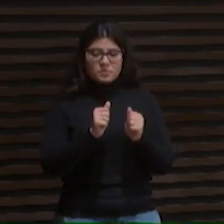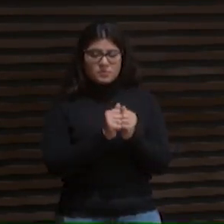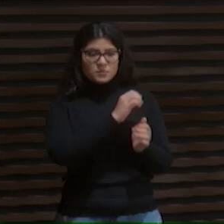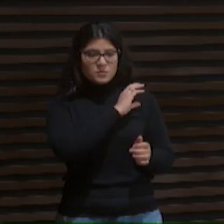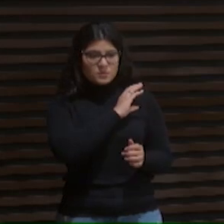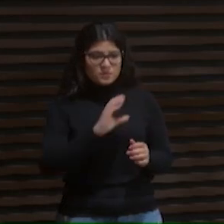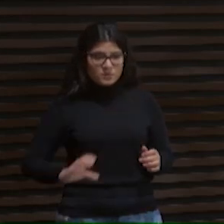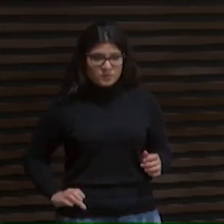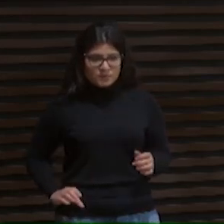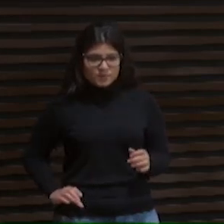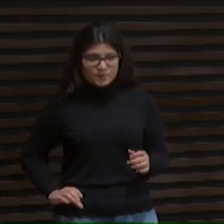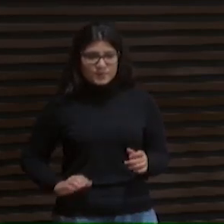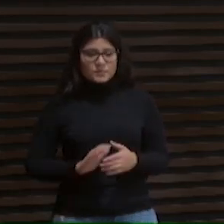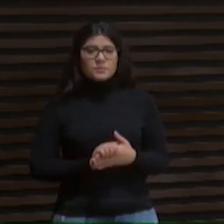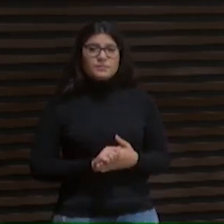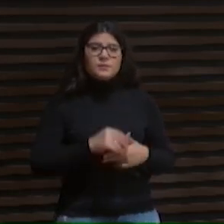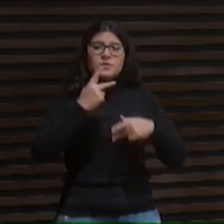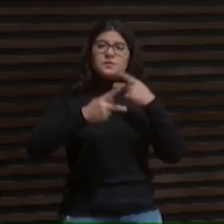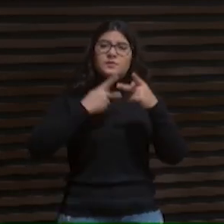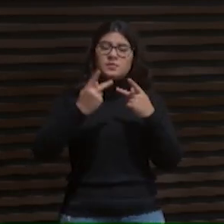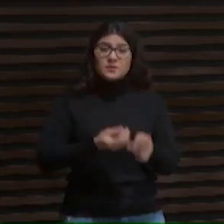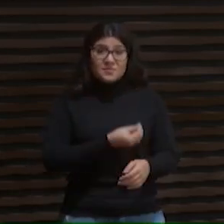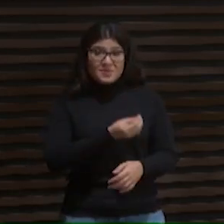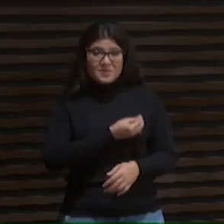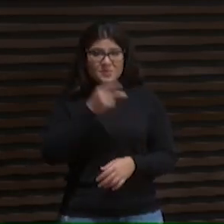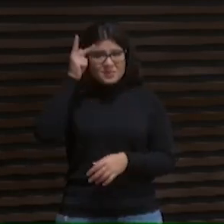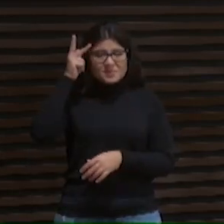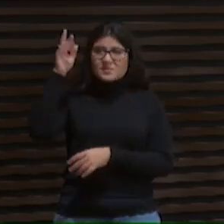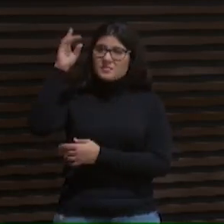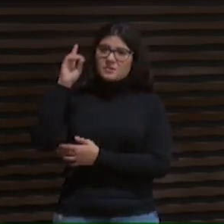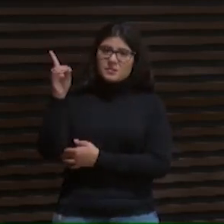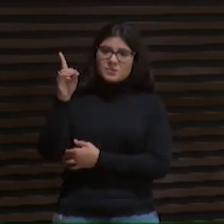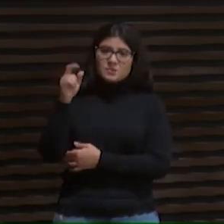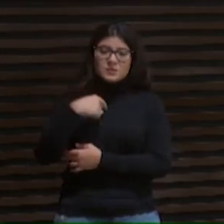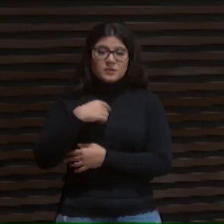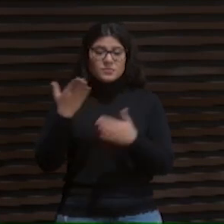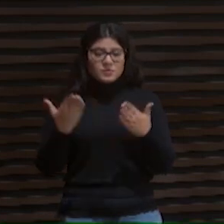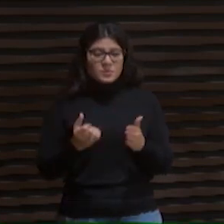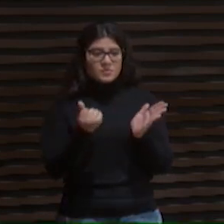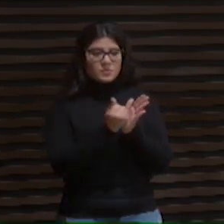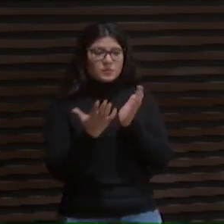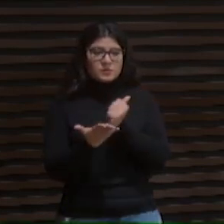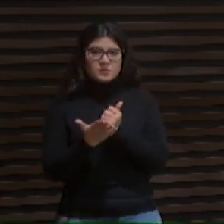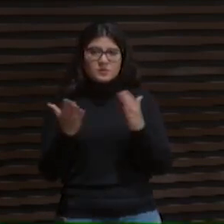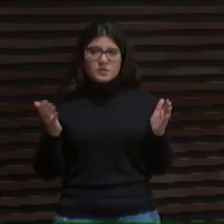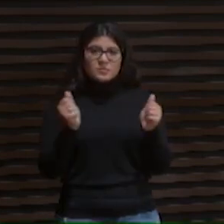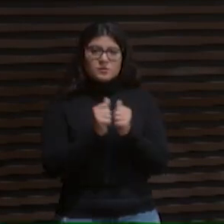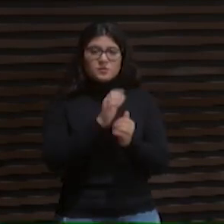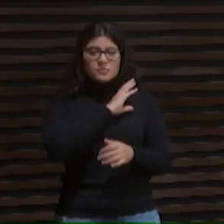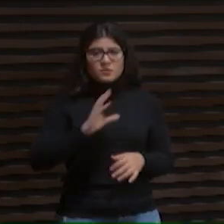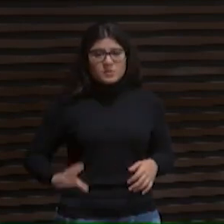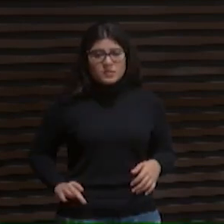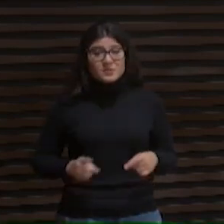sua união com Cristo. Ele fala lá, vivendo para Deus, estou crucificado com Cristo. Mas antes